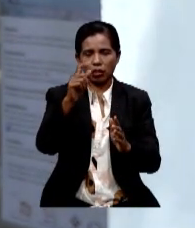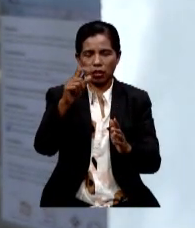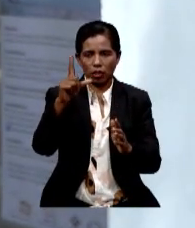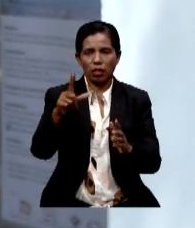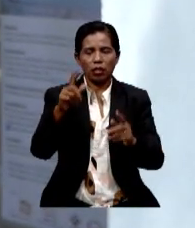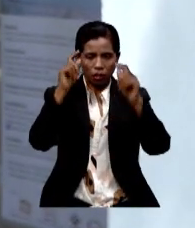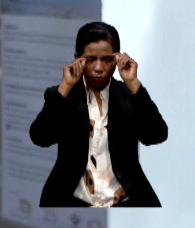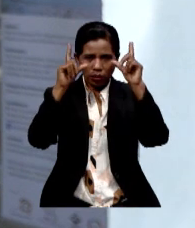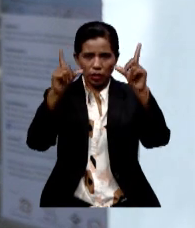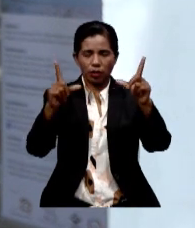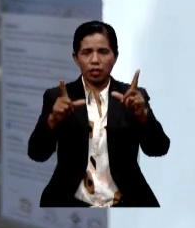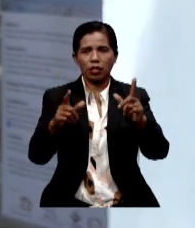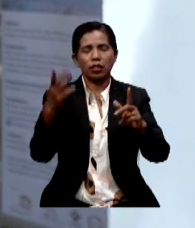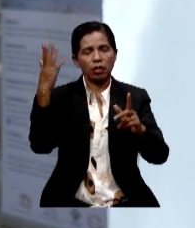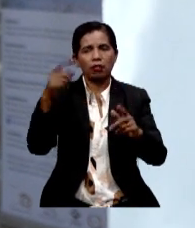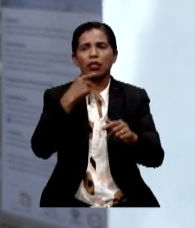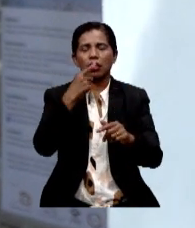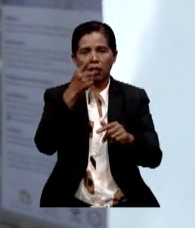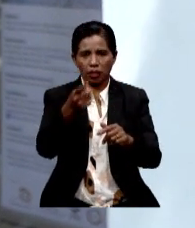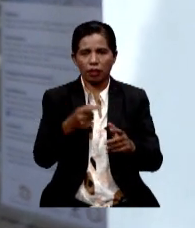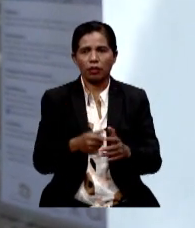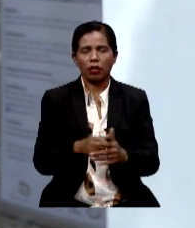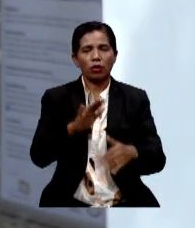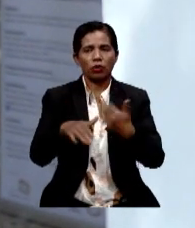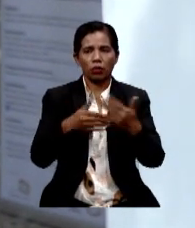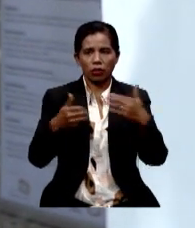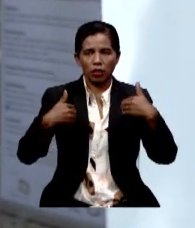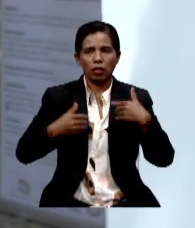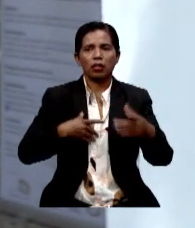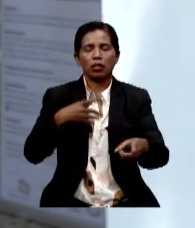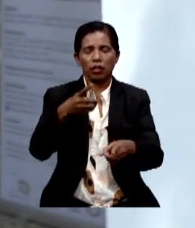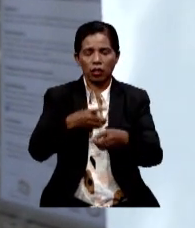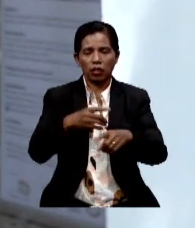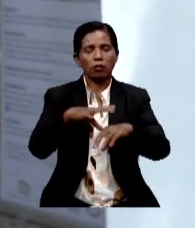leste ina ba tete ototu